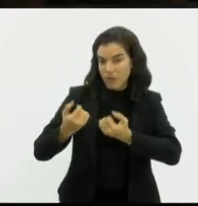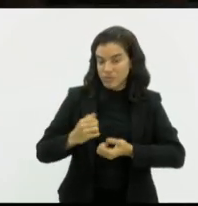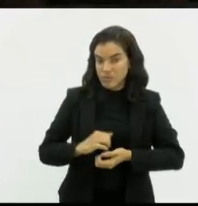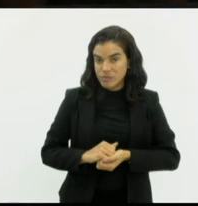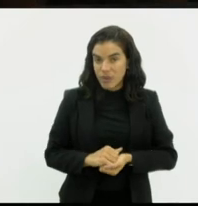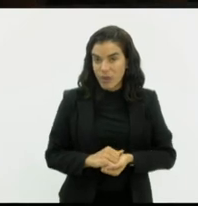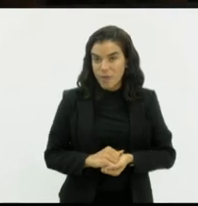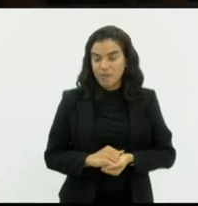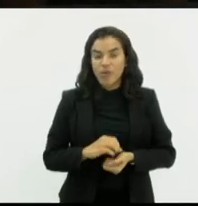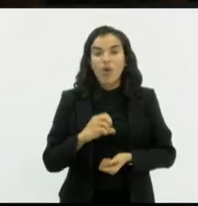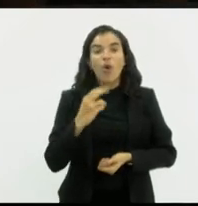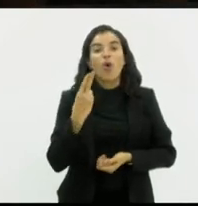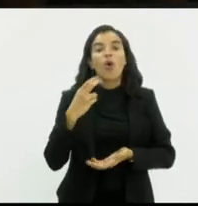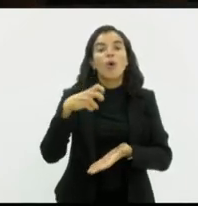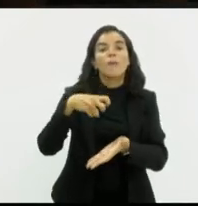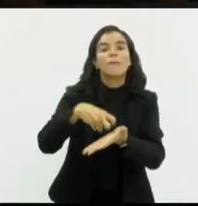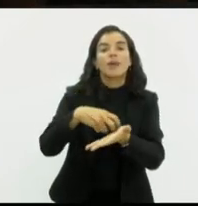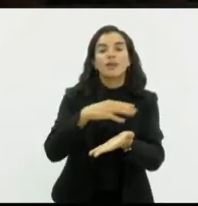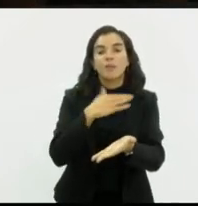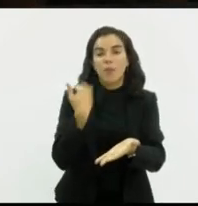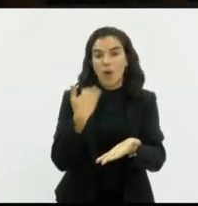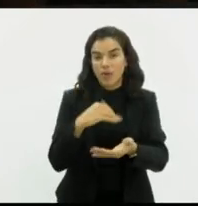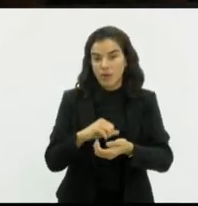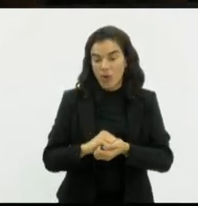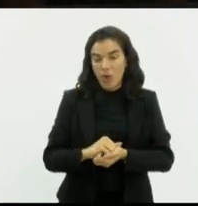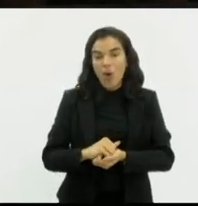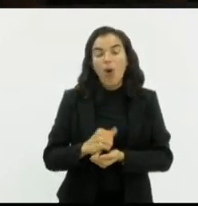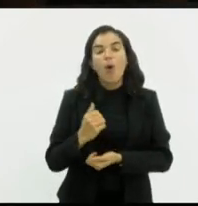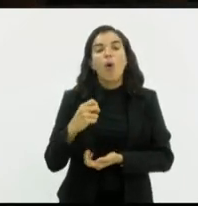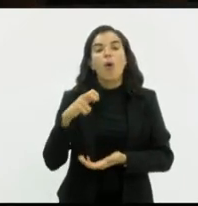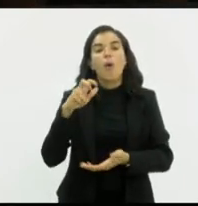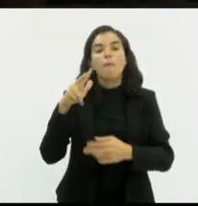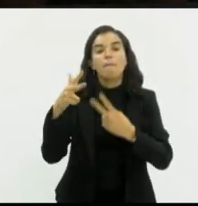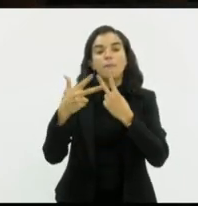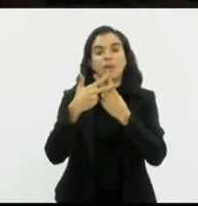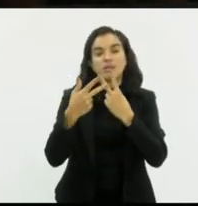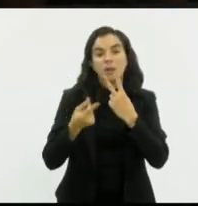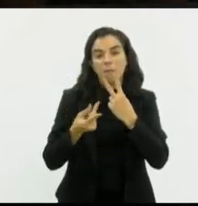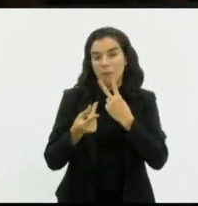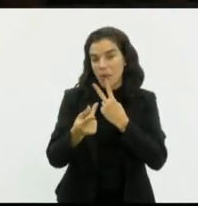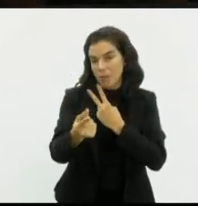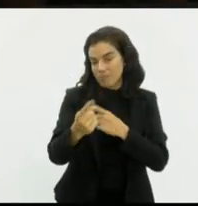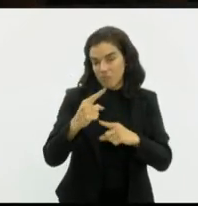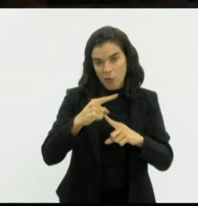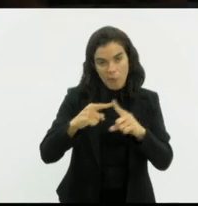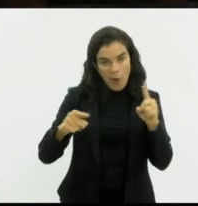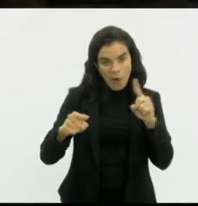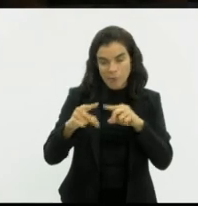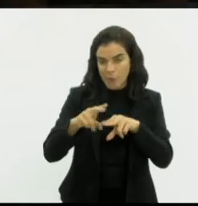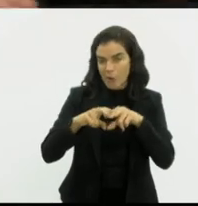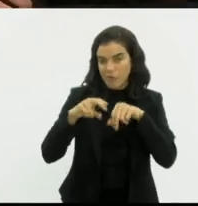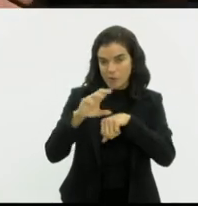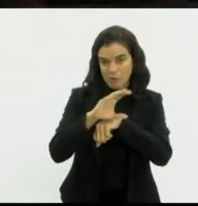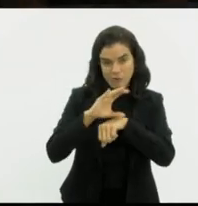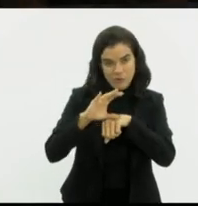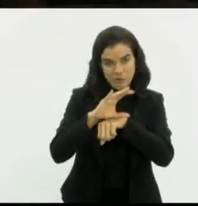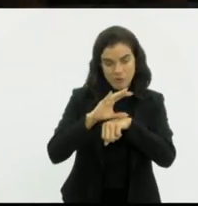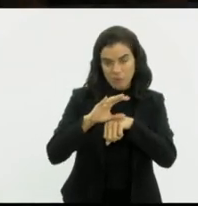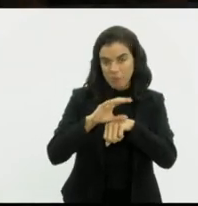Ah, pena de morte, não dá. Ah, prisão perpétua, não dá, são cláusulas pétreas da Constituição que você não pode